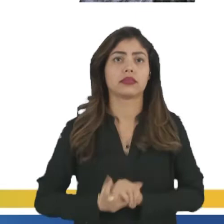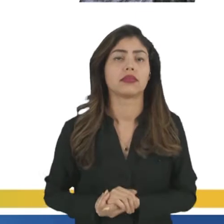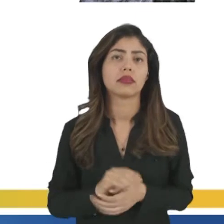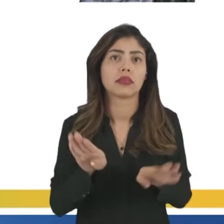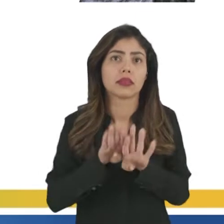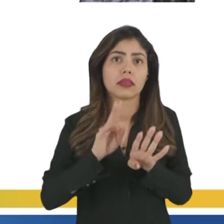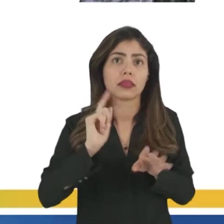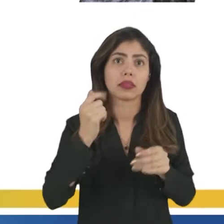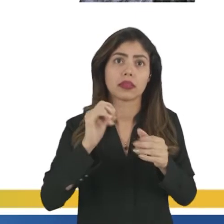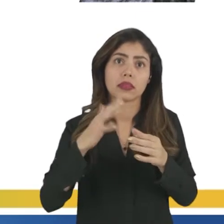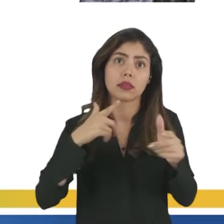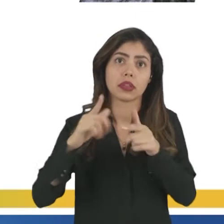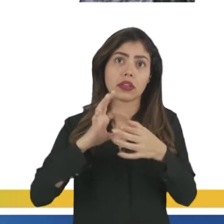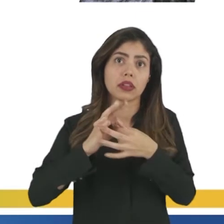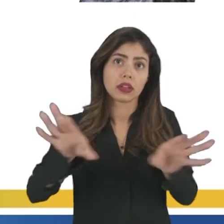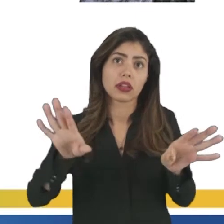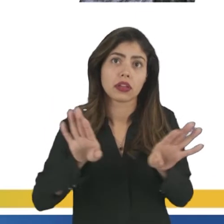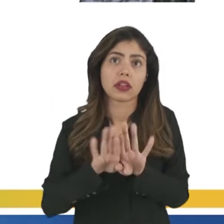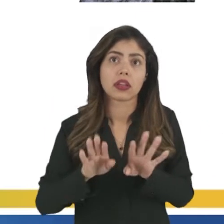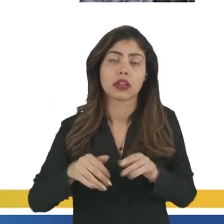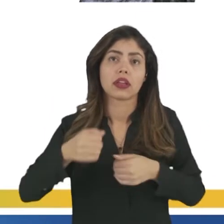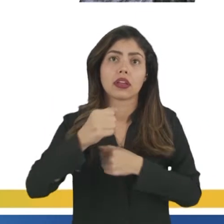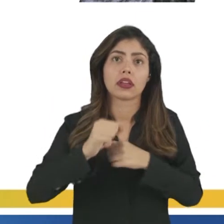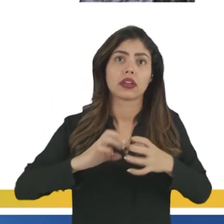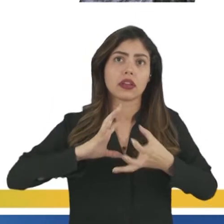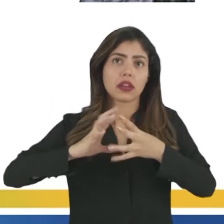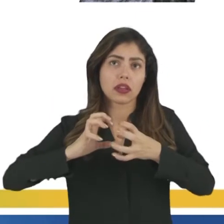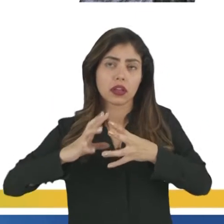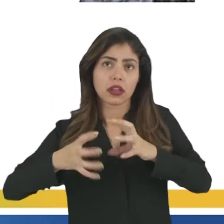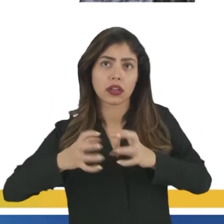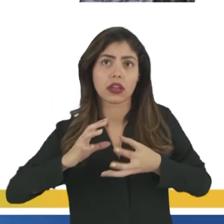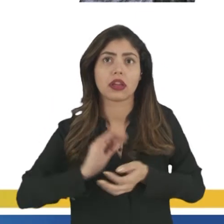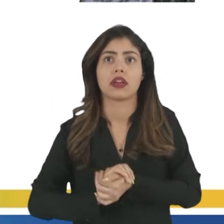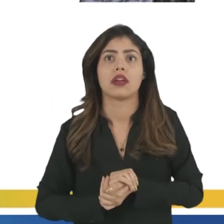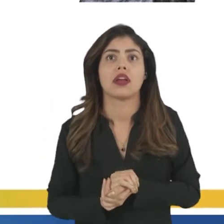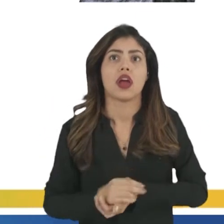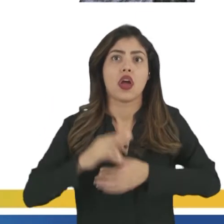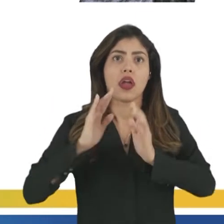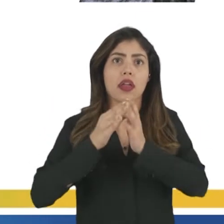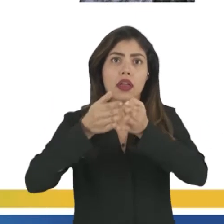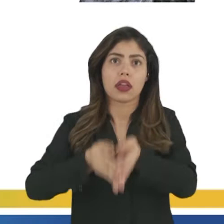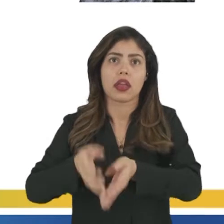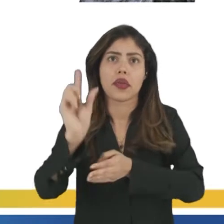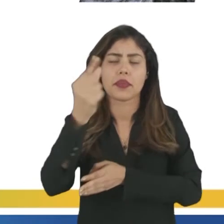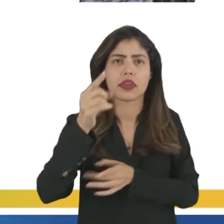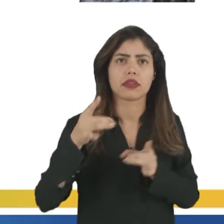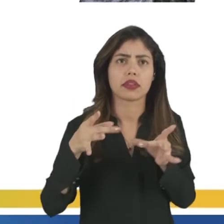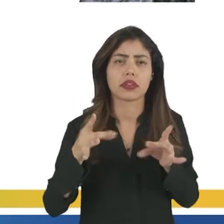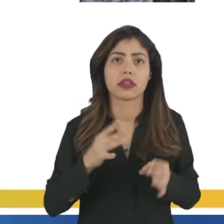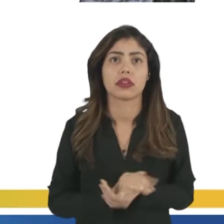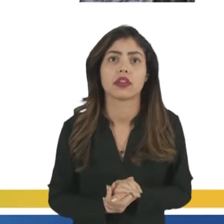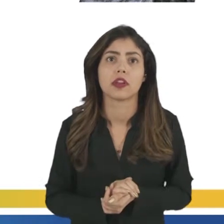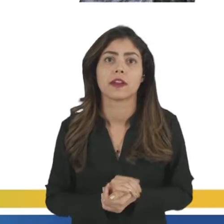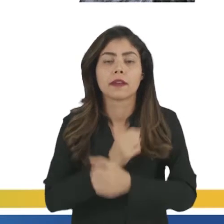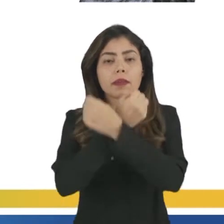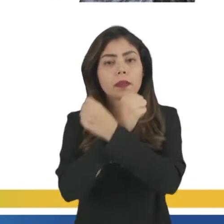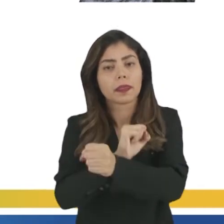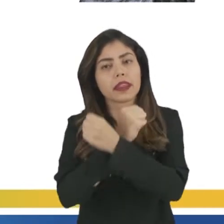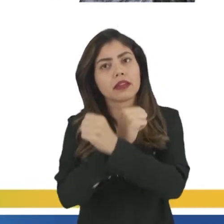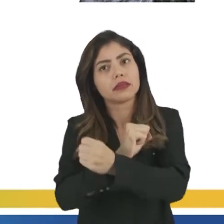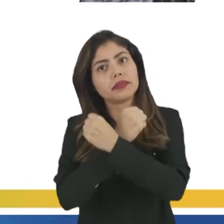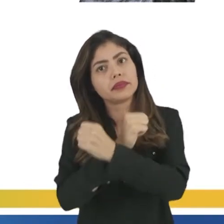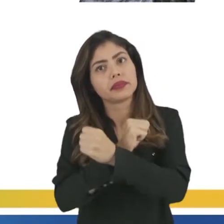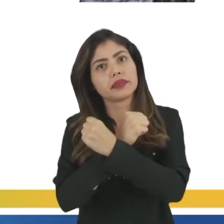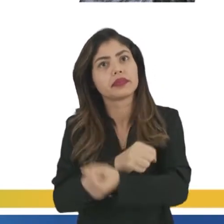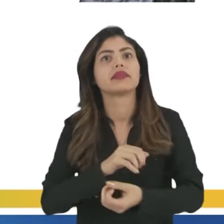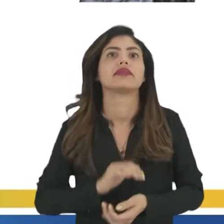os trabalhadores livres, né? Que eram compostos de artesãos, camponeses, marinheiros e pequenos comerciantes. E ainda mais